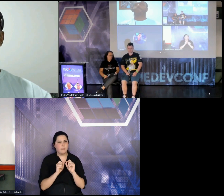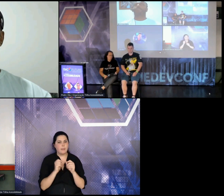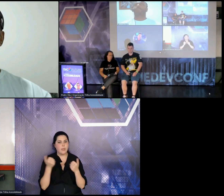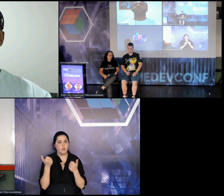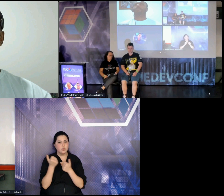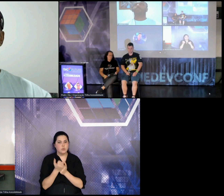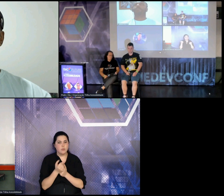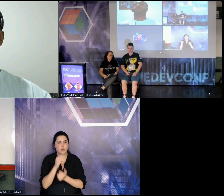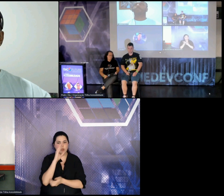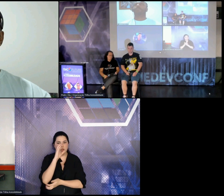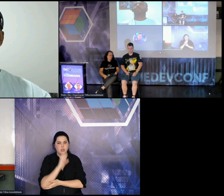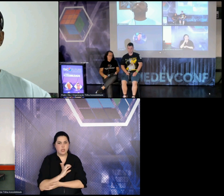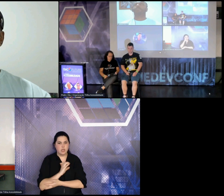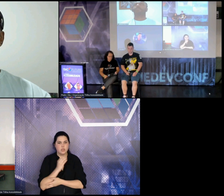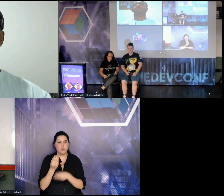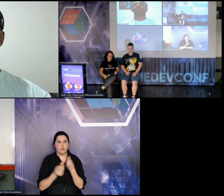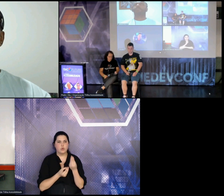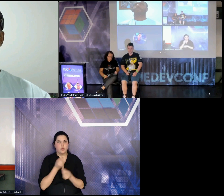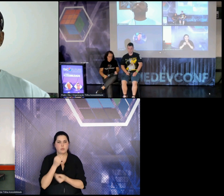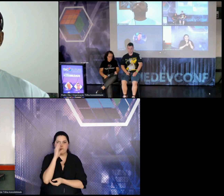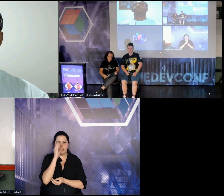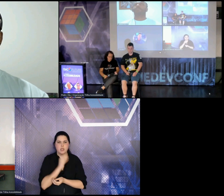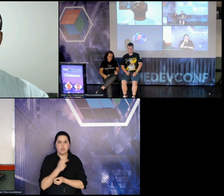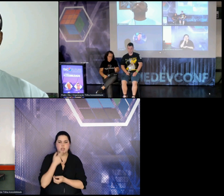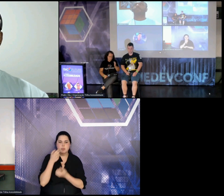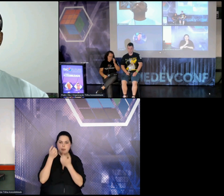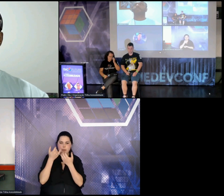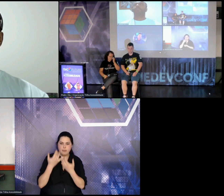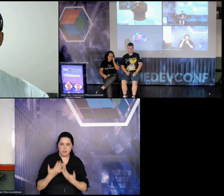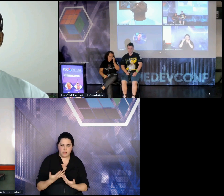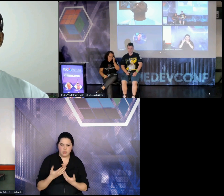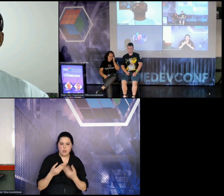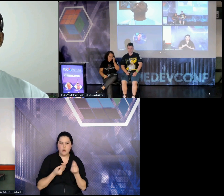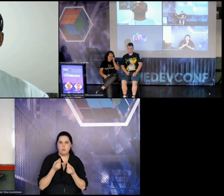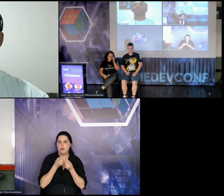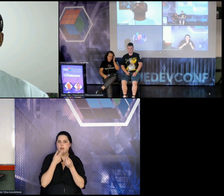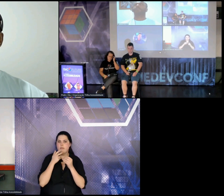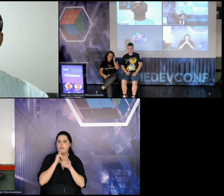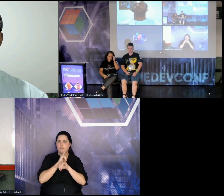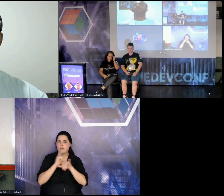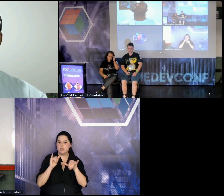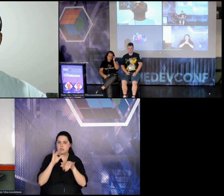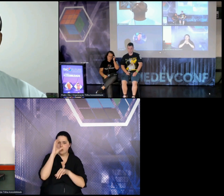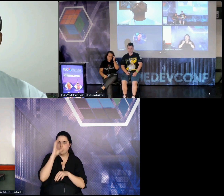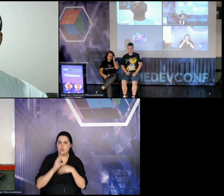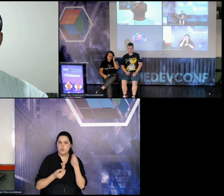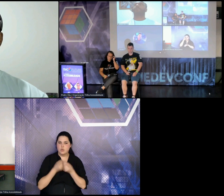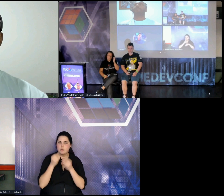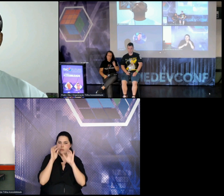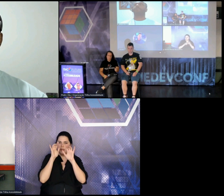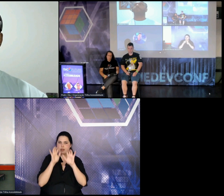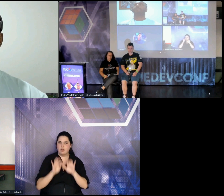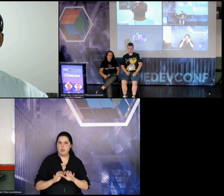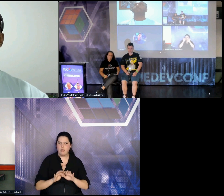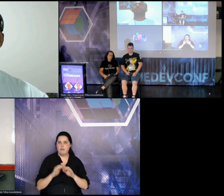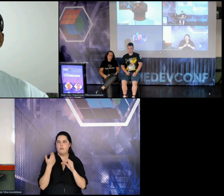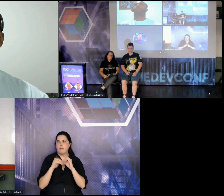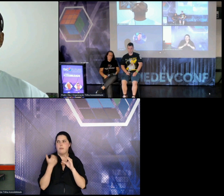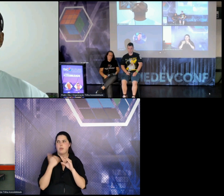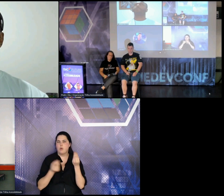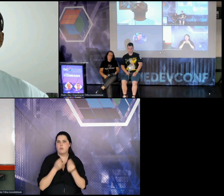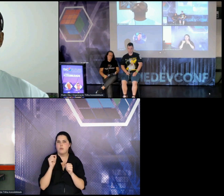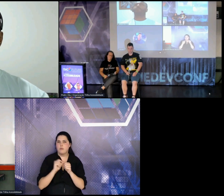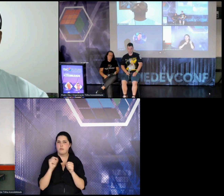do cliente, como é que ele fala com esse cliente, né? Como é que ele escreve, né, esses e-mails, né, com